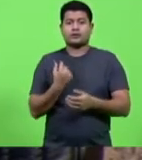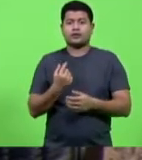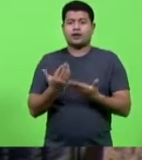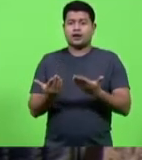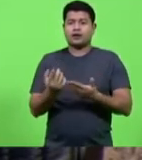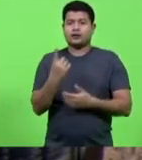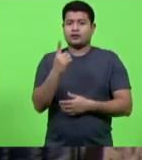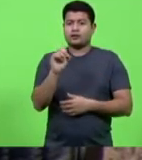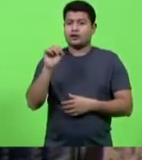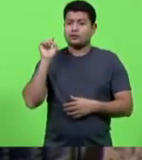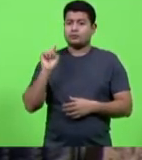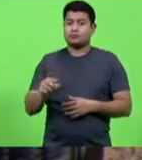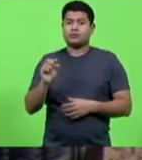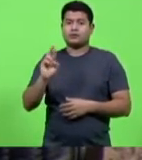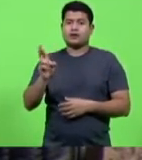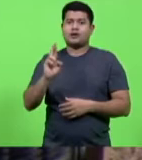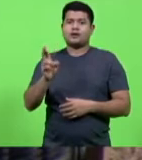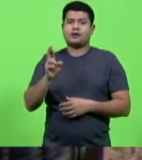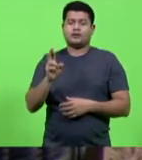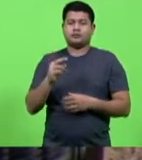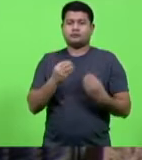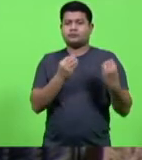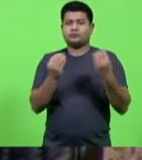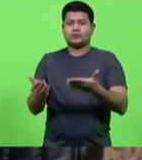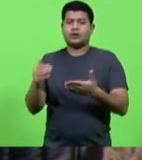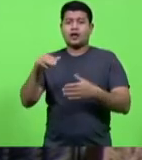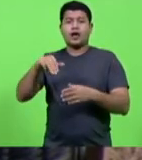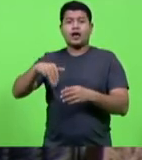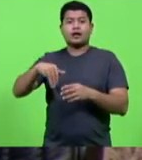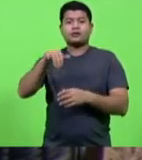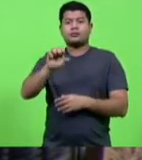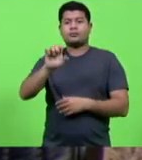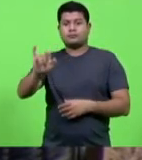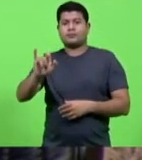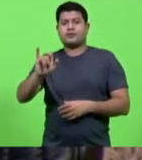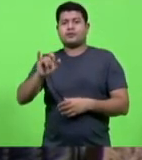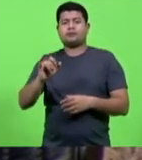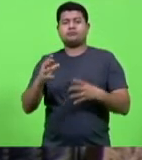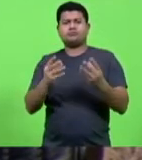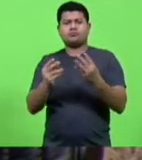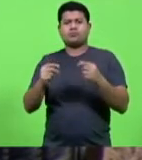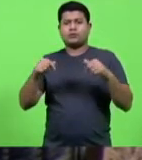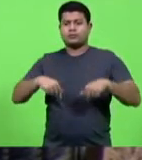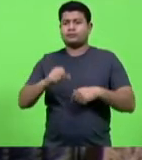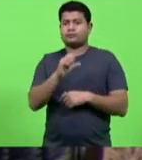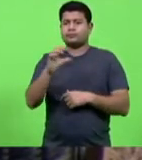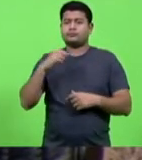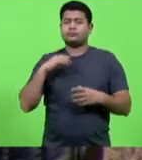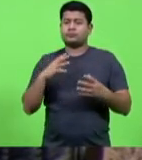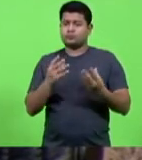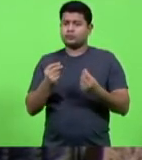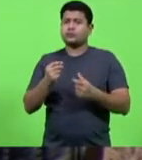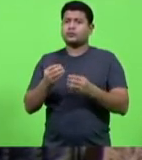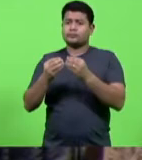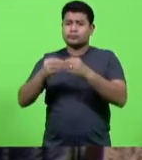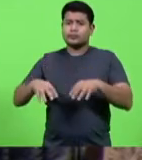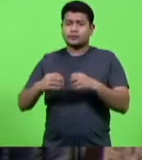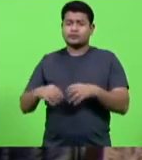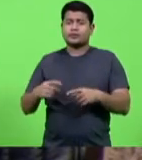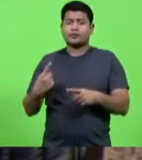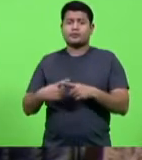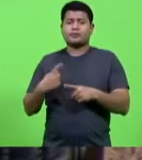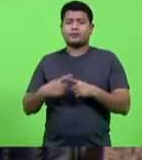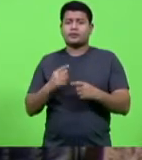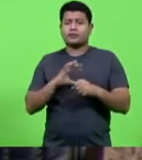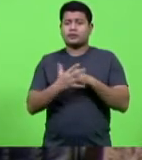É muito importante, os microempreendedores individuais, que são muitos aqui no Estado, e muitos deles foram afetados pela pandemia. E